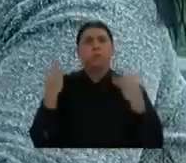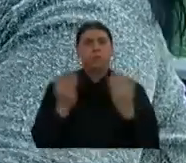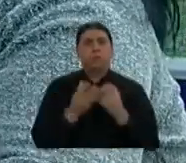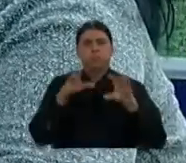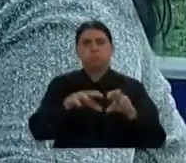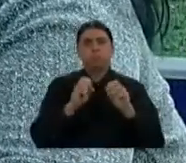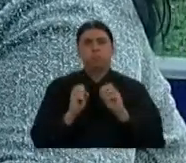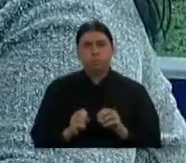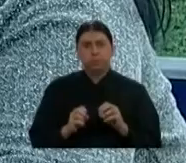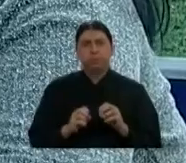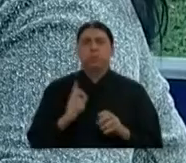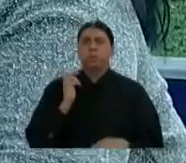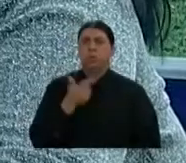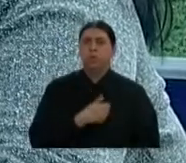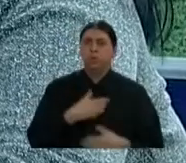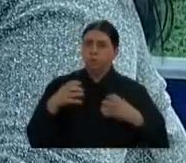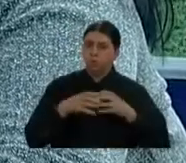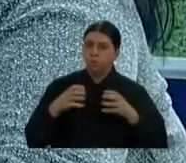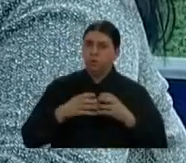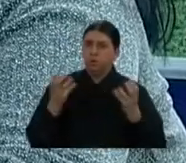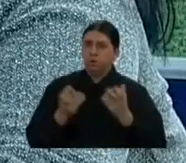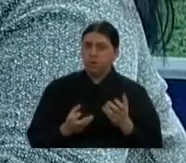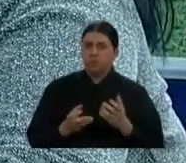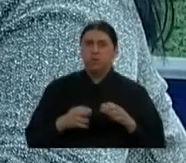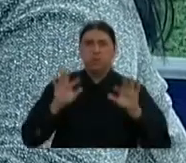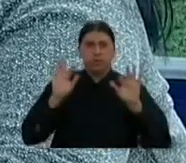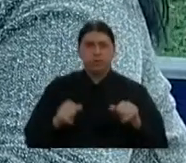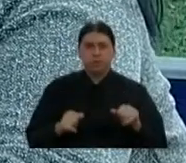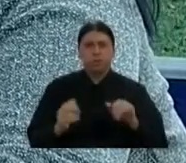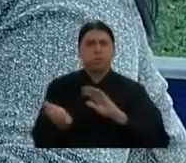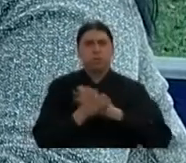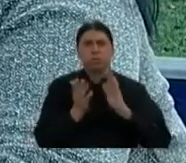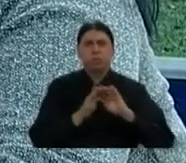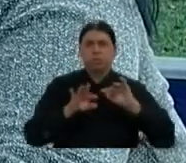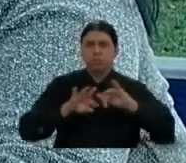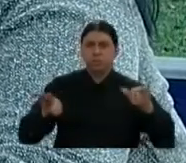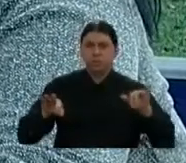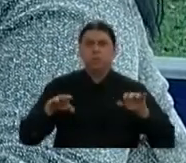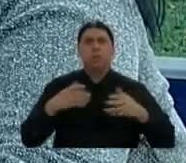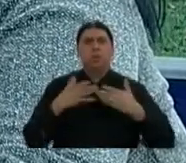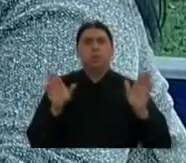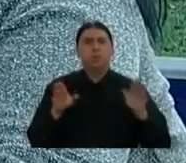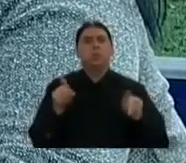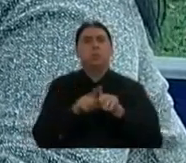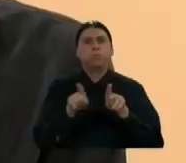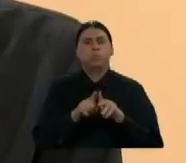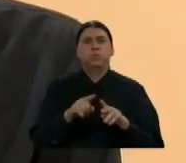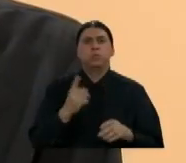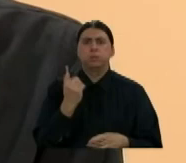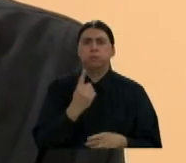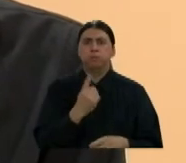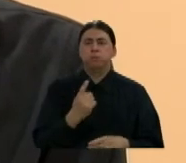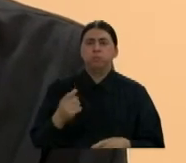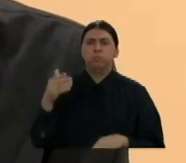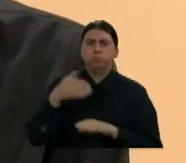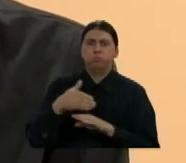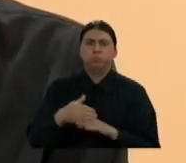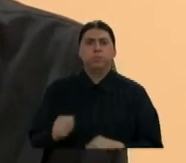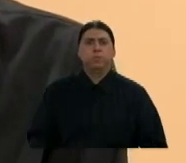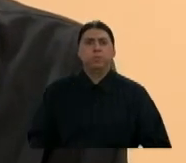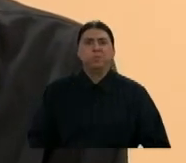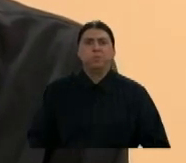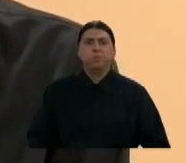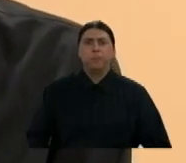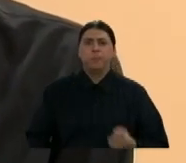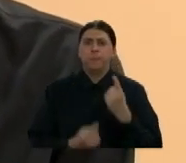a premissa do nosso público é justamente desmistificar as crianças reais para as crianças realizadas que todo mundo chega querendo dizer que algumas